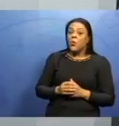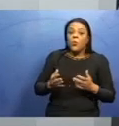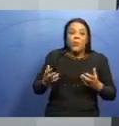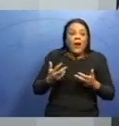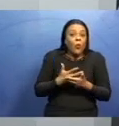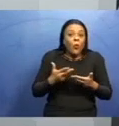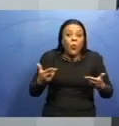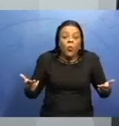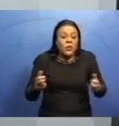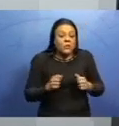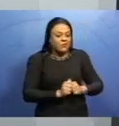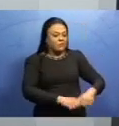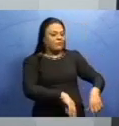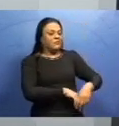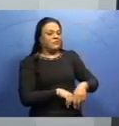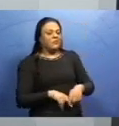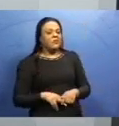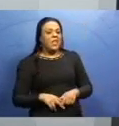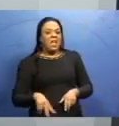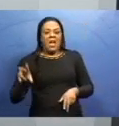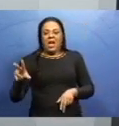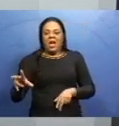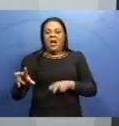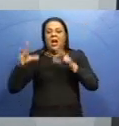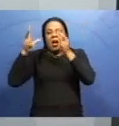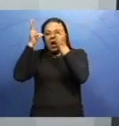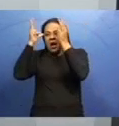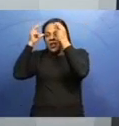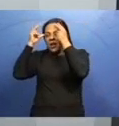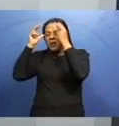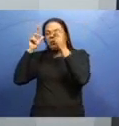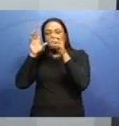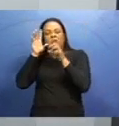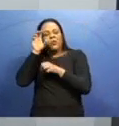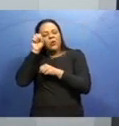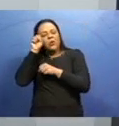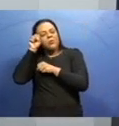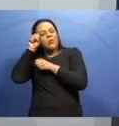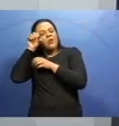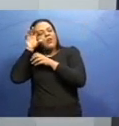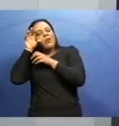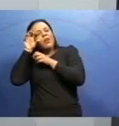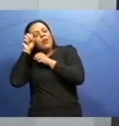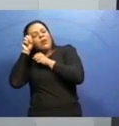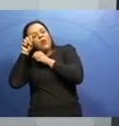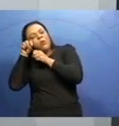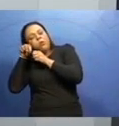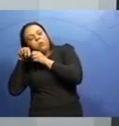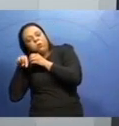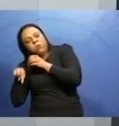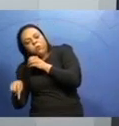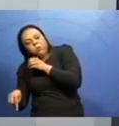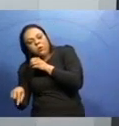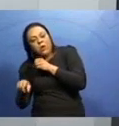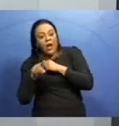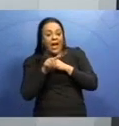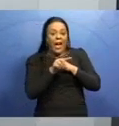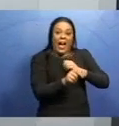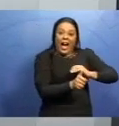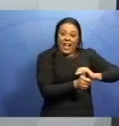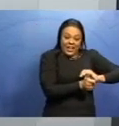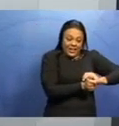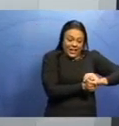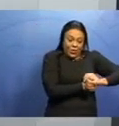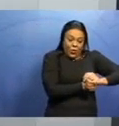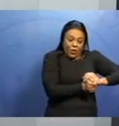impossível. A lebre dormiu tão profundamente que a tartaruga conseguiu